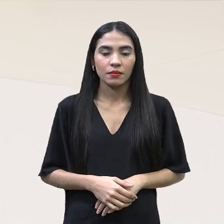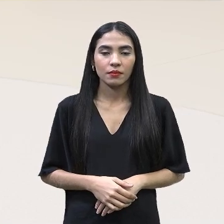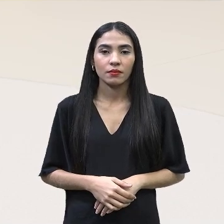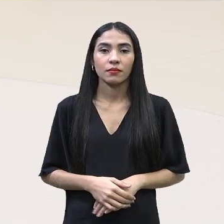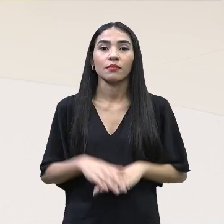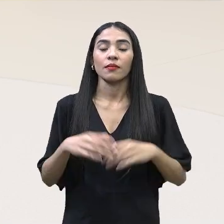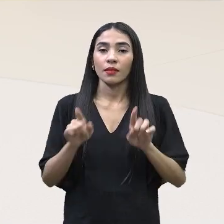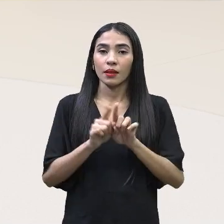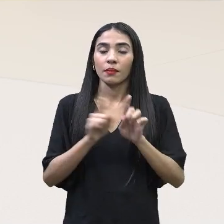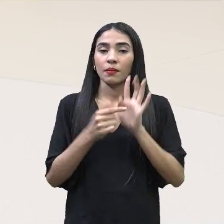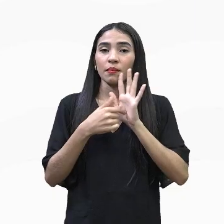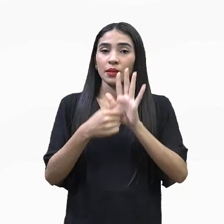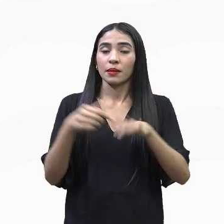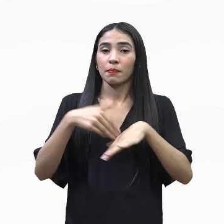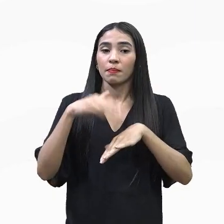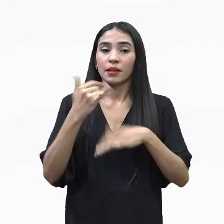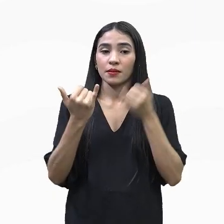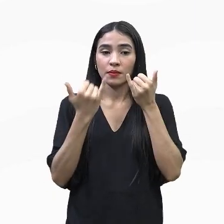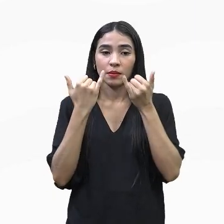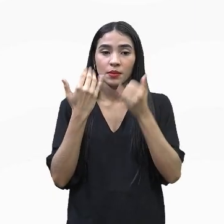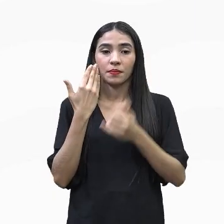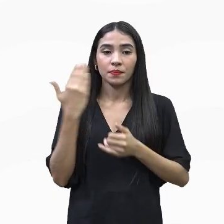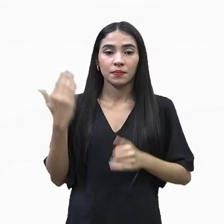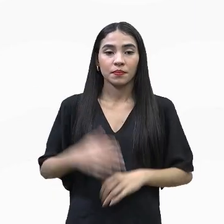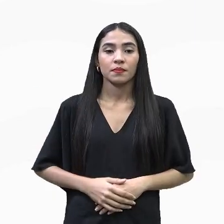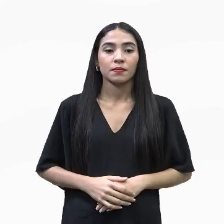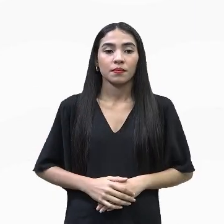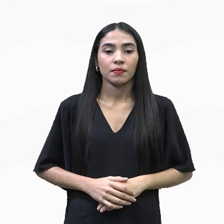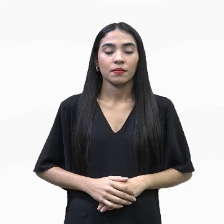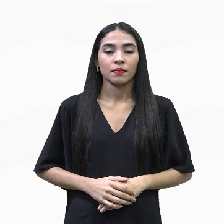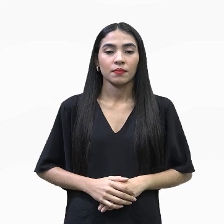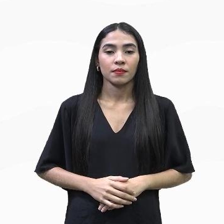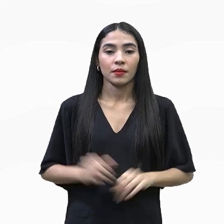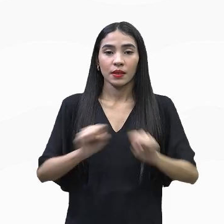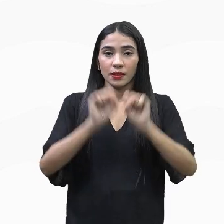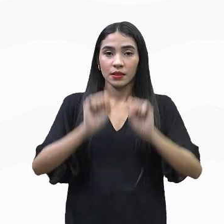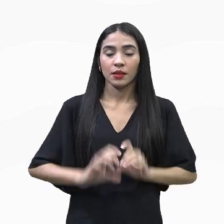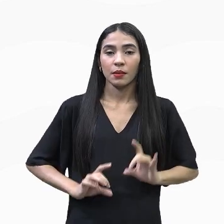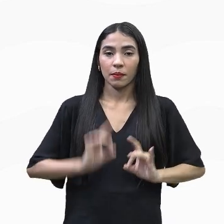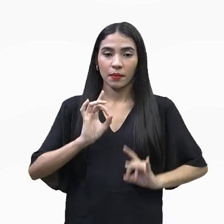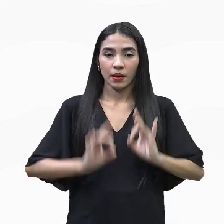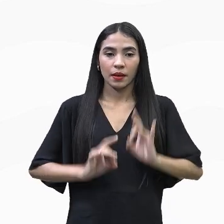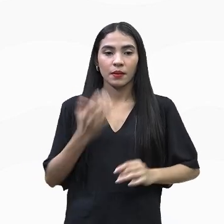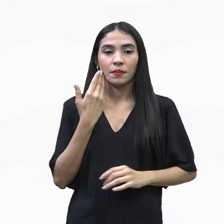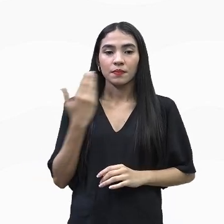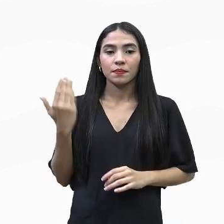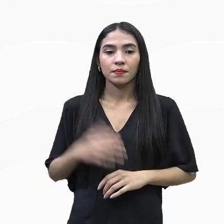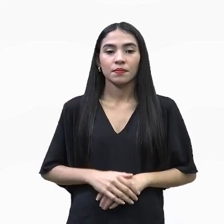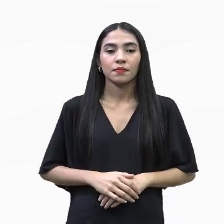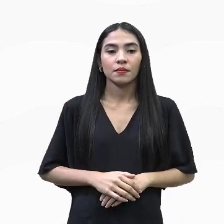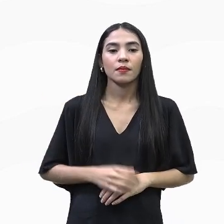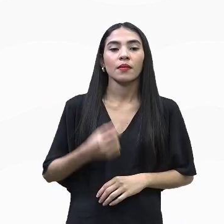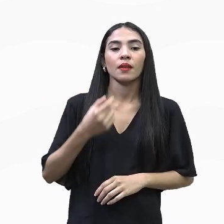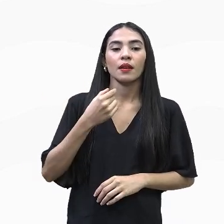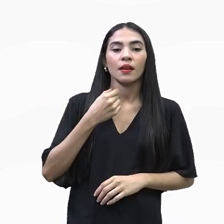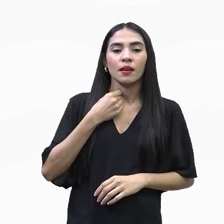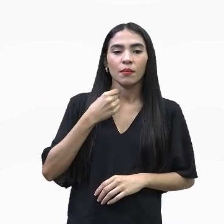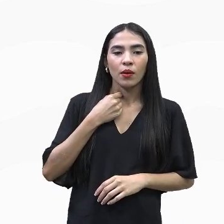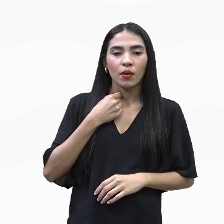Trouxe aqui mais essas informações para vocês. Glândulas do sistema endócrino. Quais são?